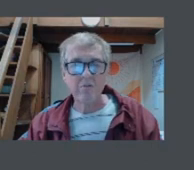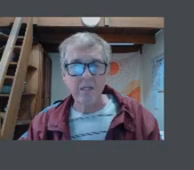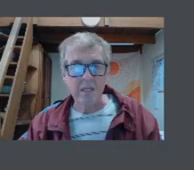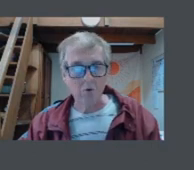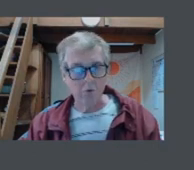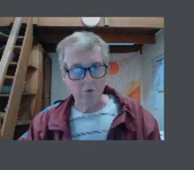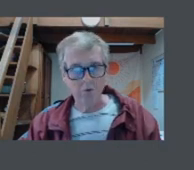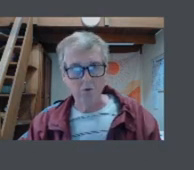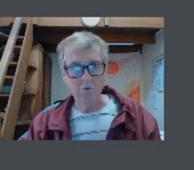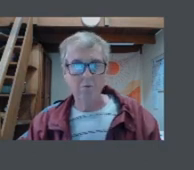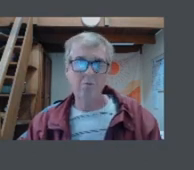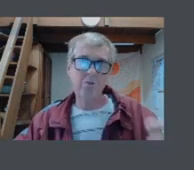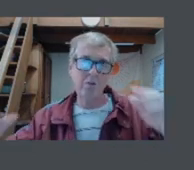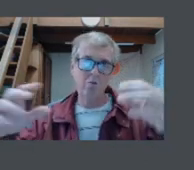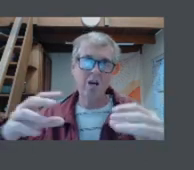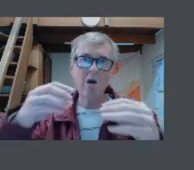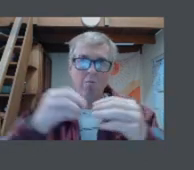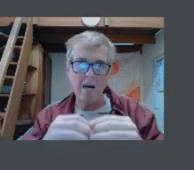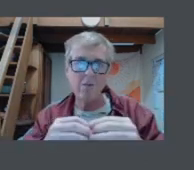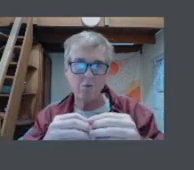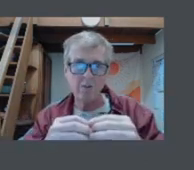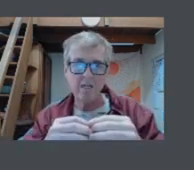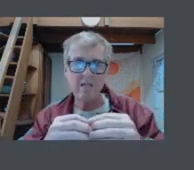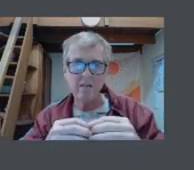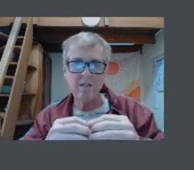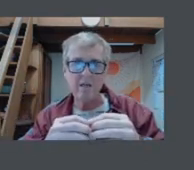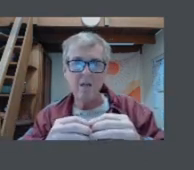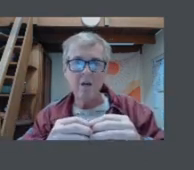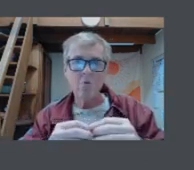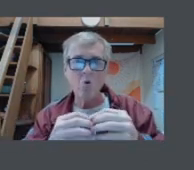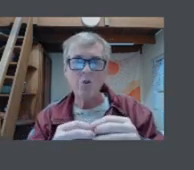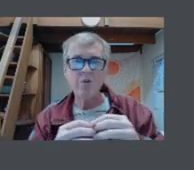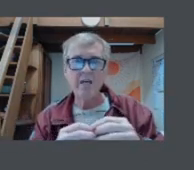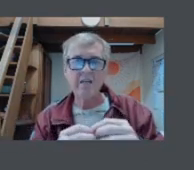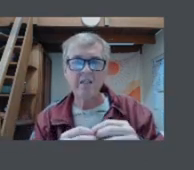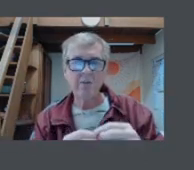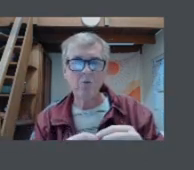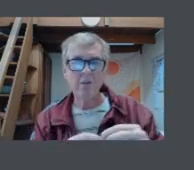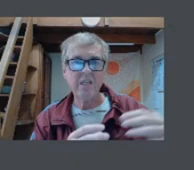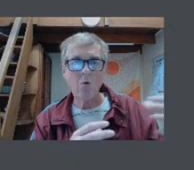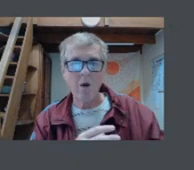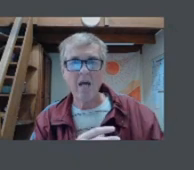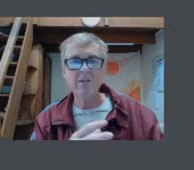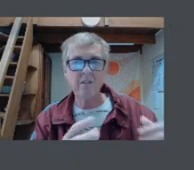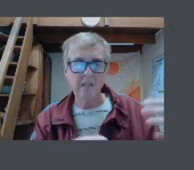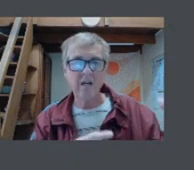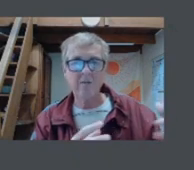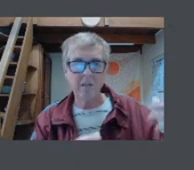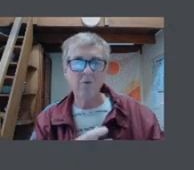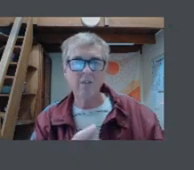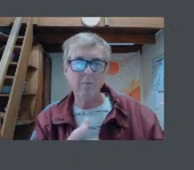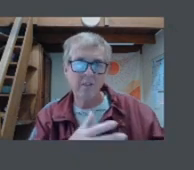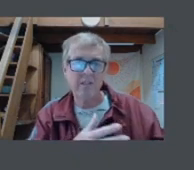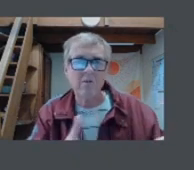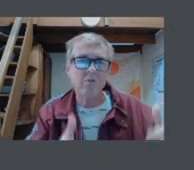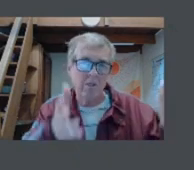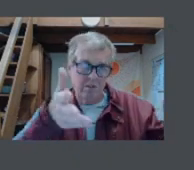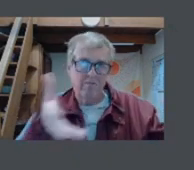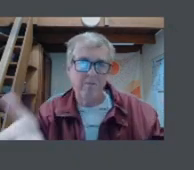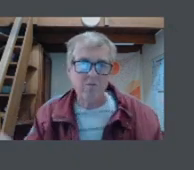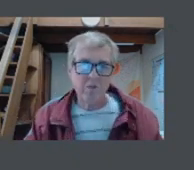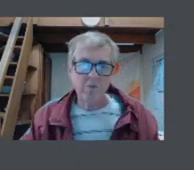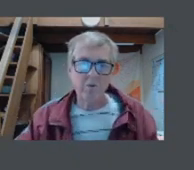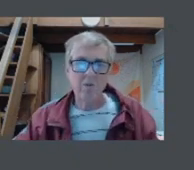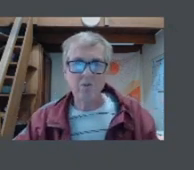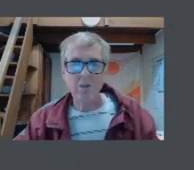combinação de veículos seja o carro mais o treino hoje a unidade tratora se enquadre na categoria de habilitação